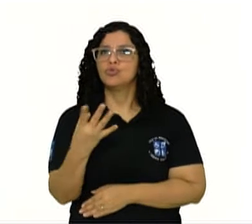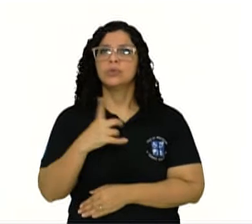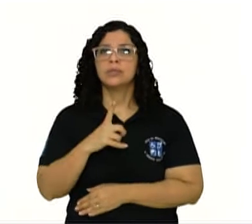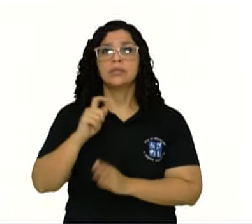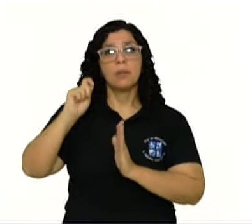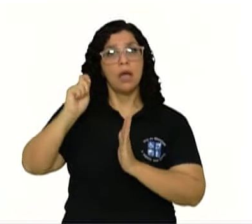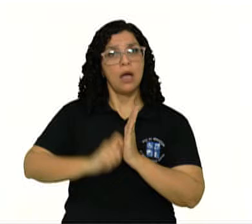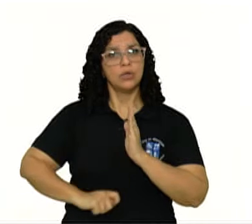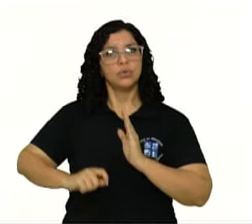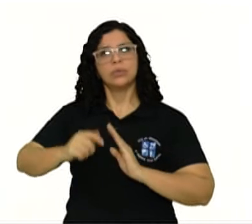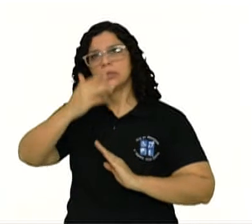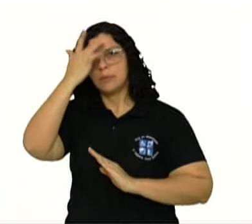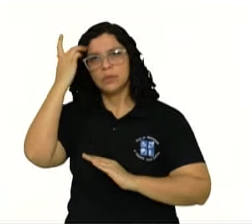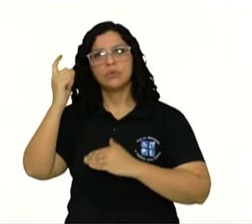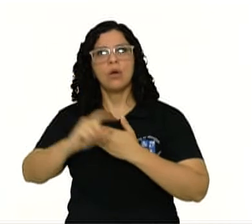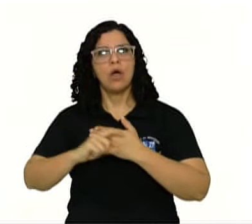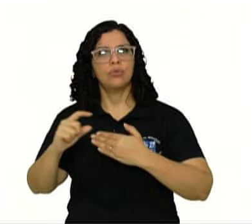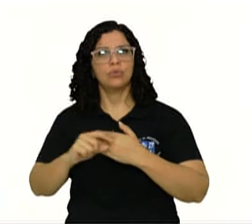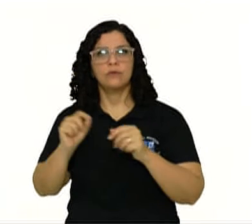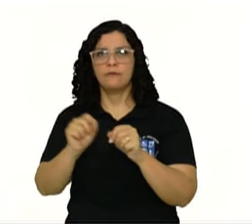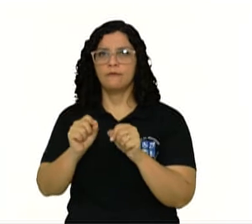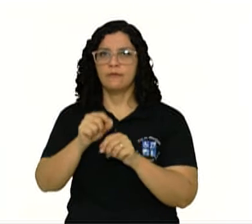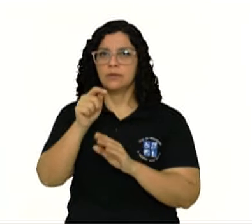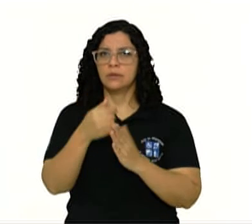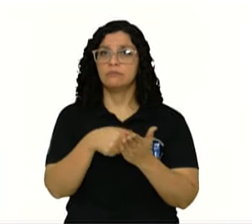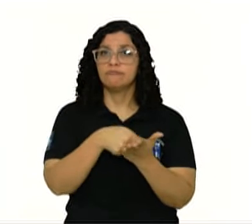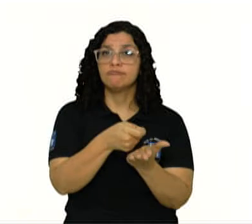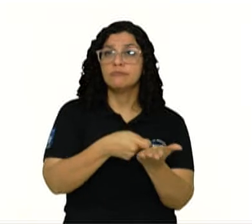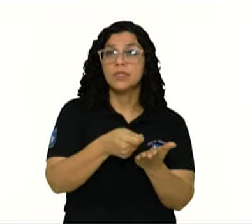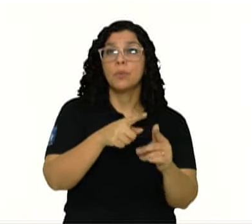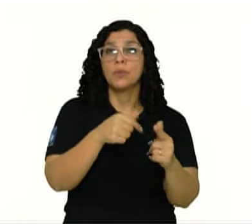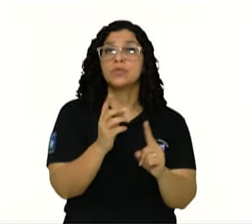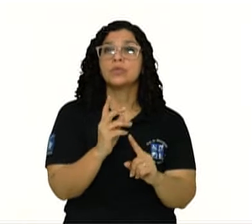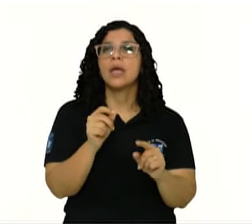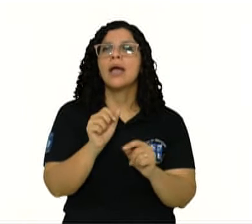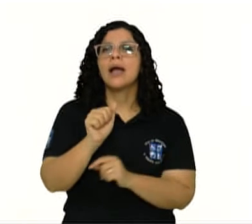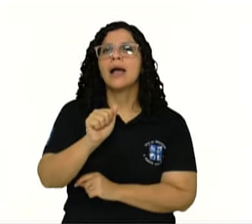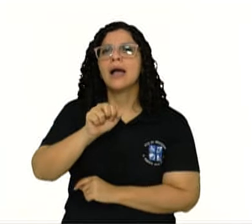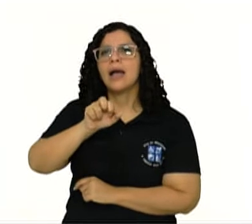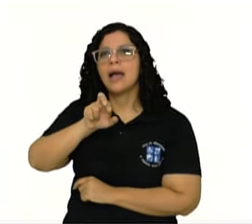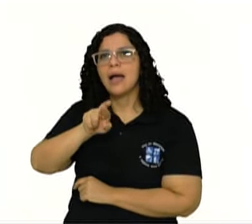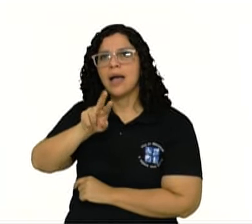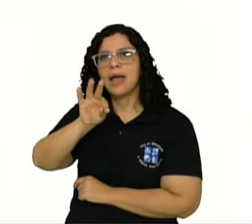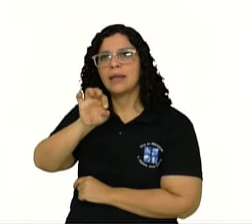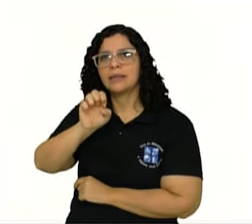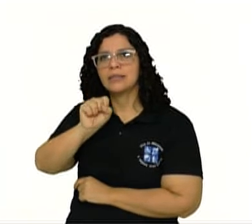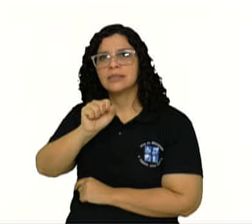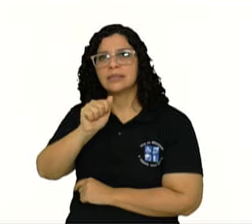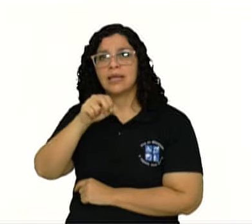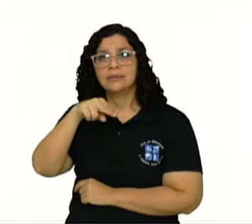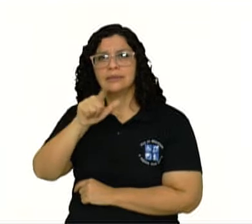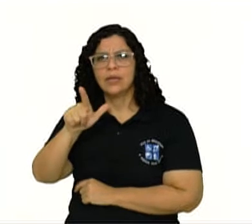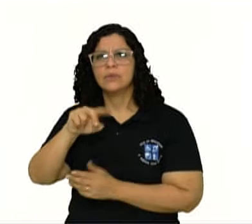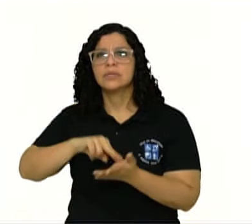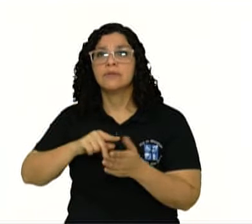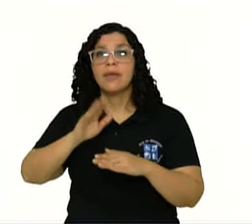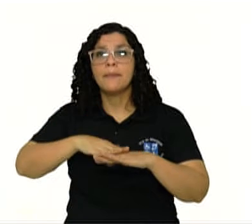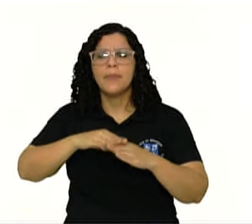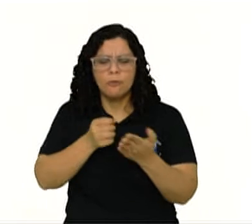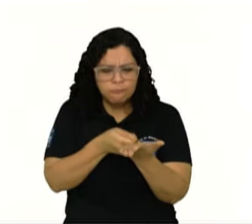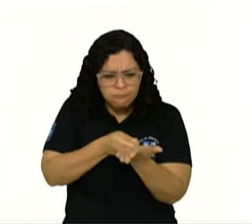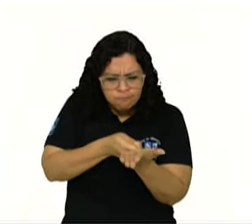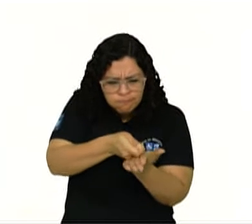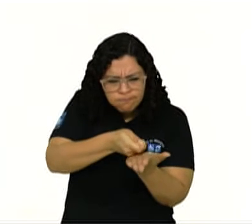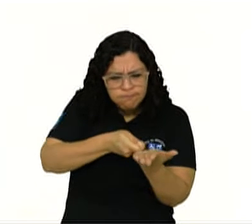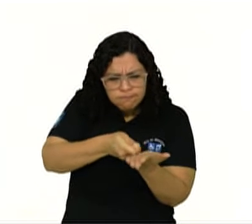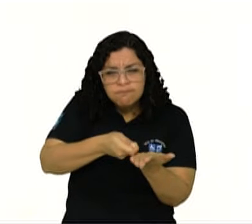pelo autor. Por isso, dizemos que a gravura é uma obra artesanal. O que seria artesanal? Uma obra feita à mão. O